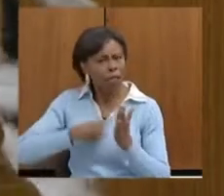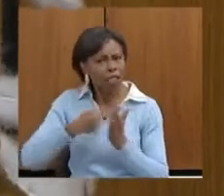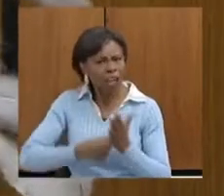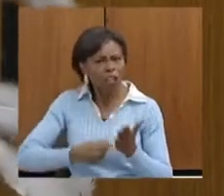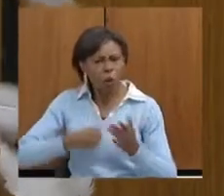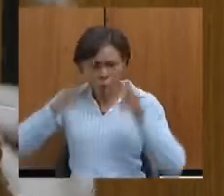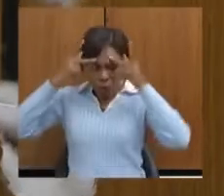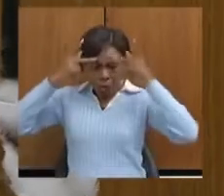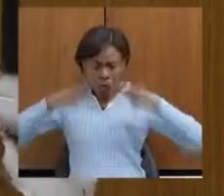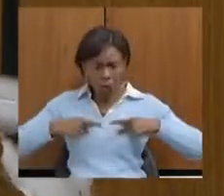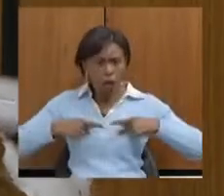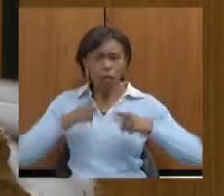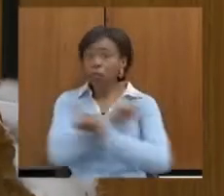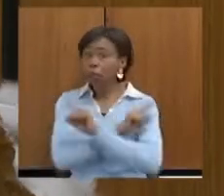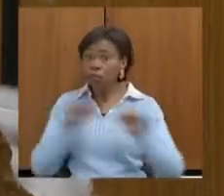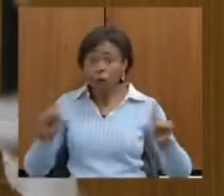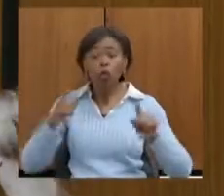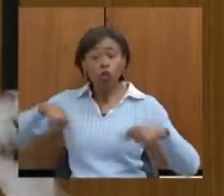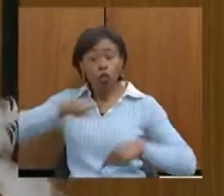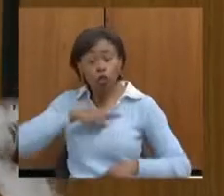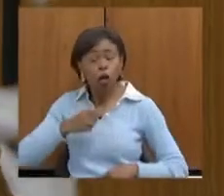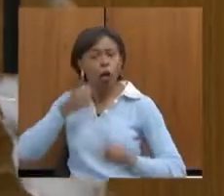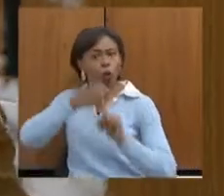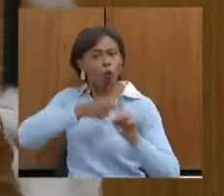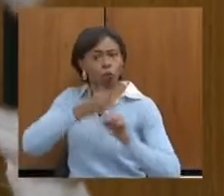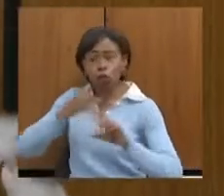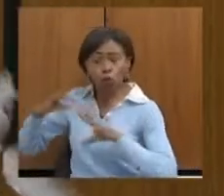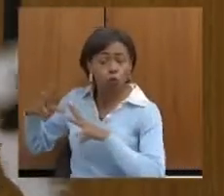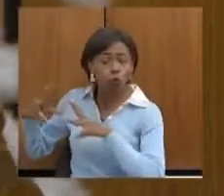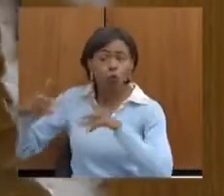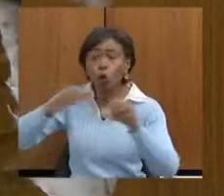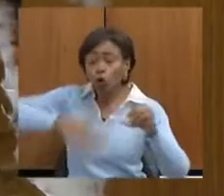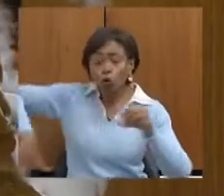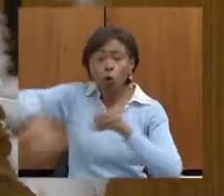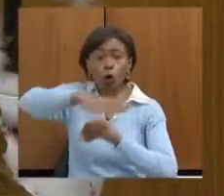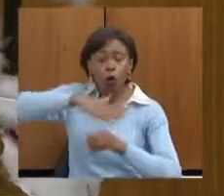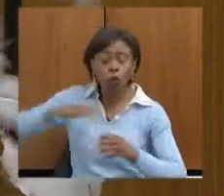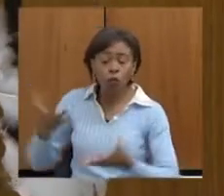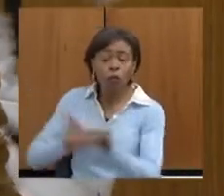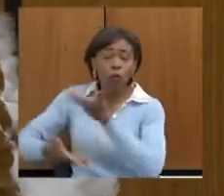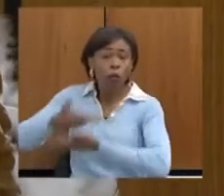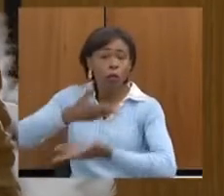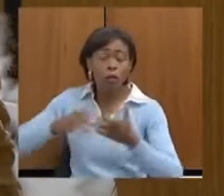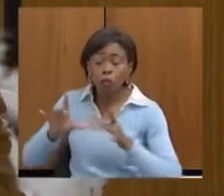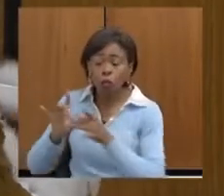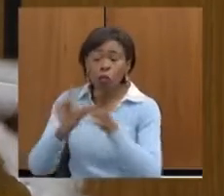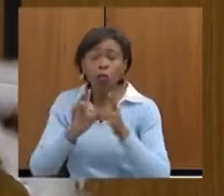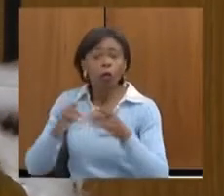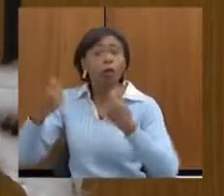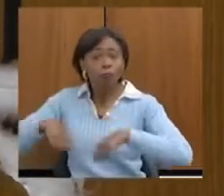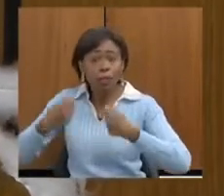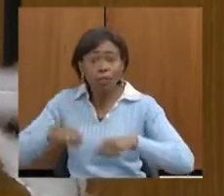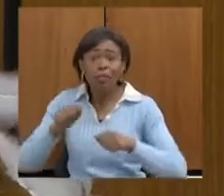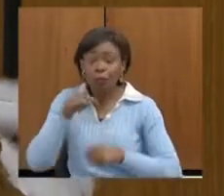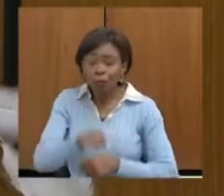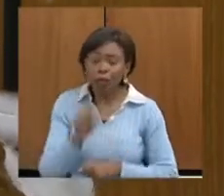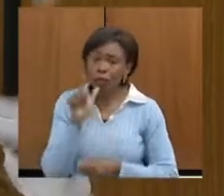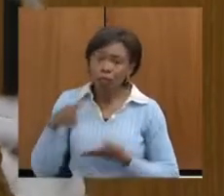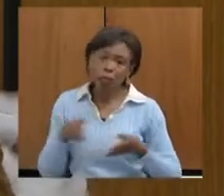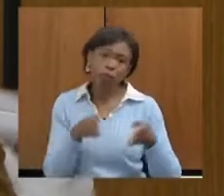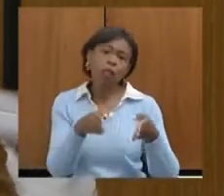não estamos lutando com todos e defendendo o direito de todos porque todos dependiam desse Rio deu uma tesoura um grande rio